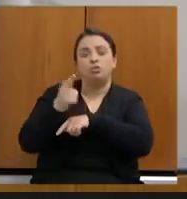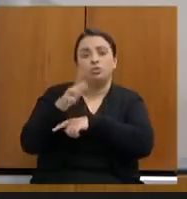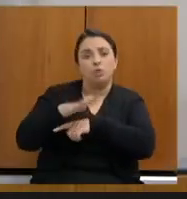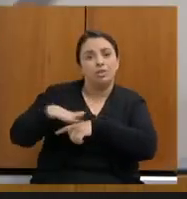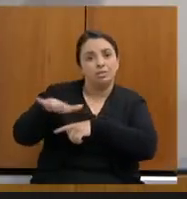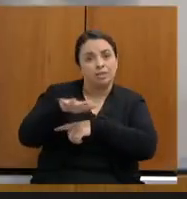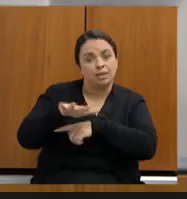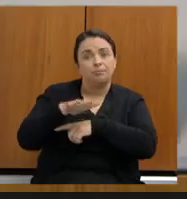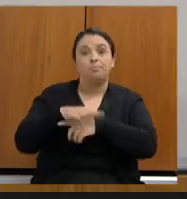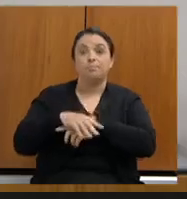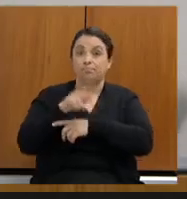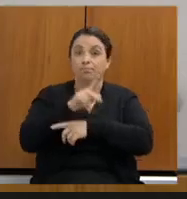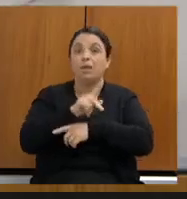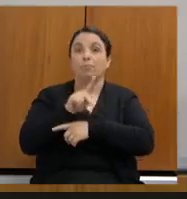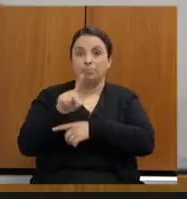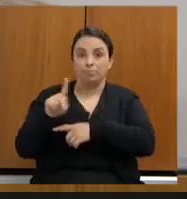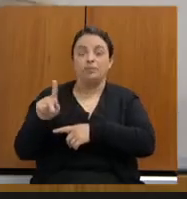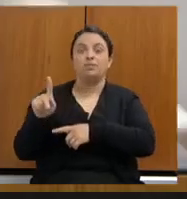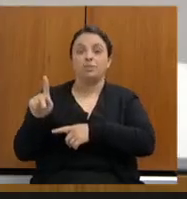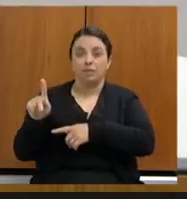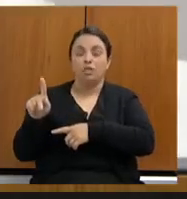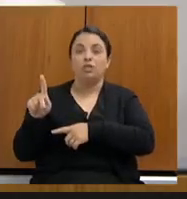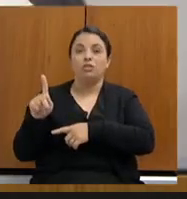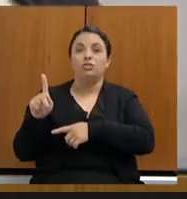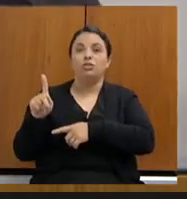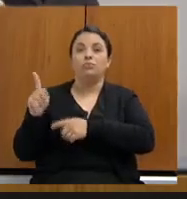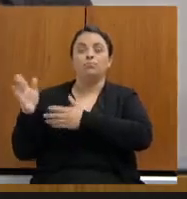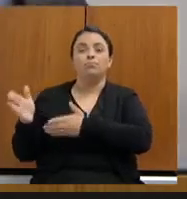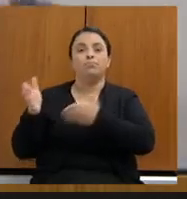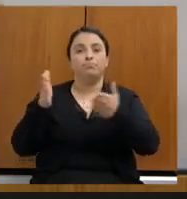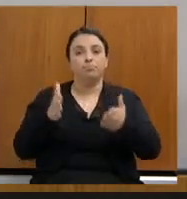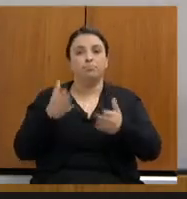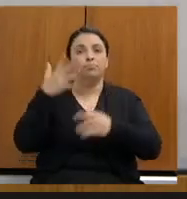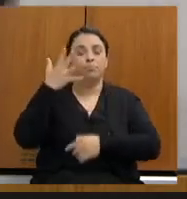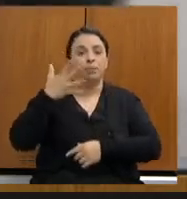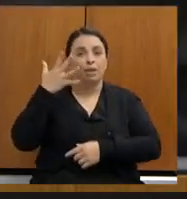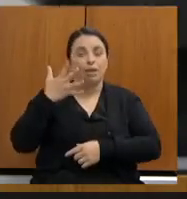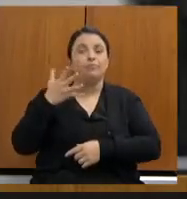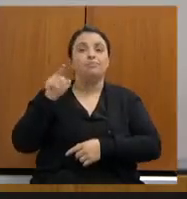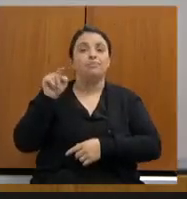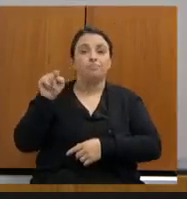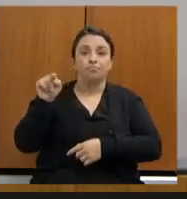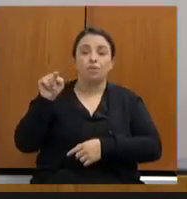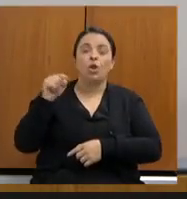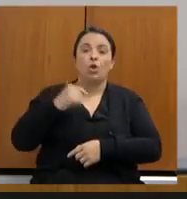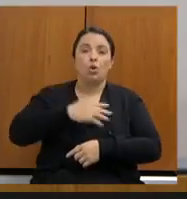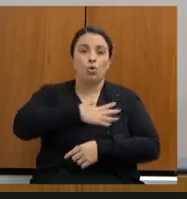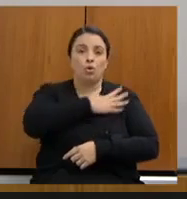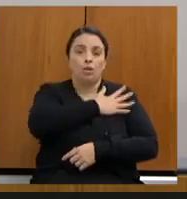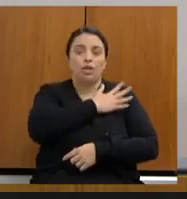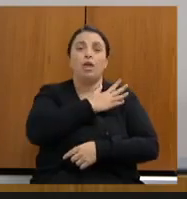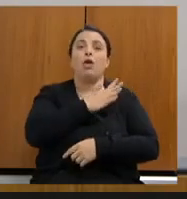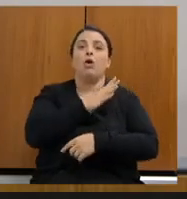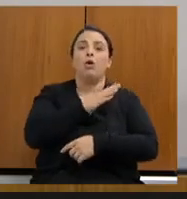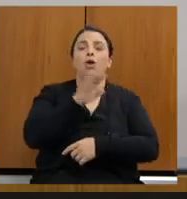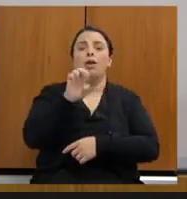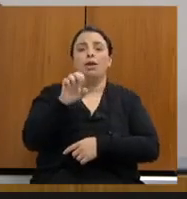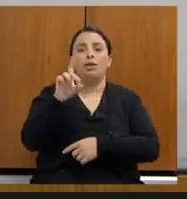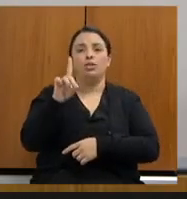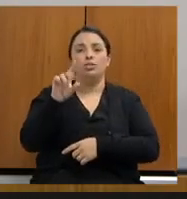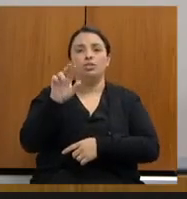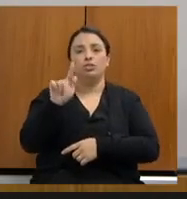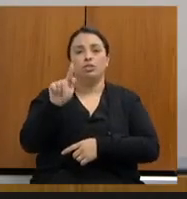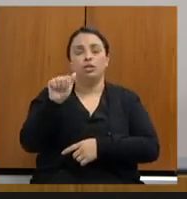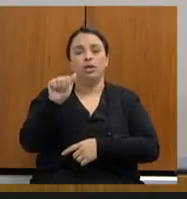a presidência passa a palavra e ao ilustre Coronel BM Edgar Esteves da